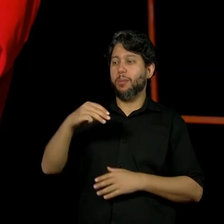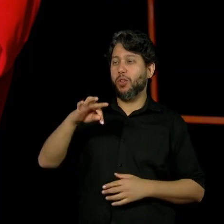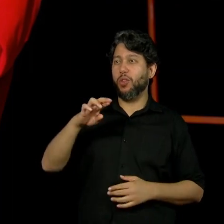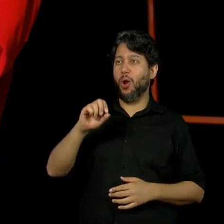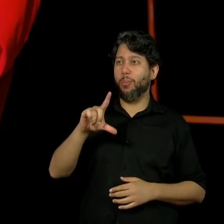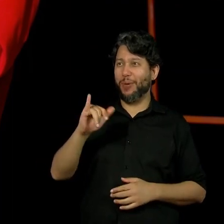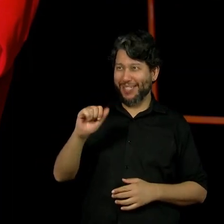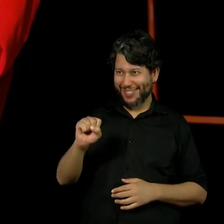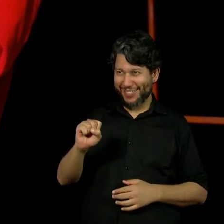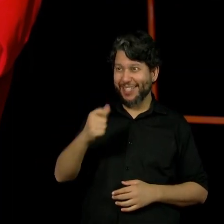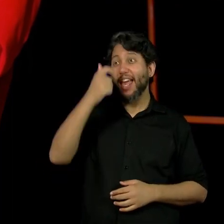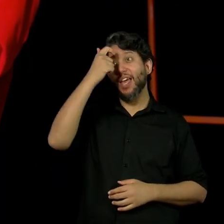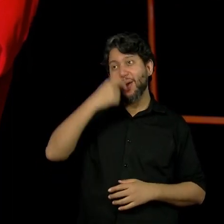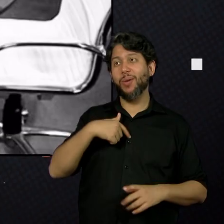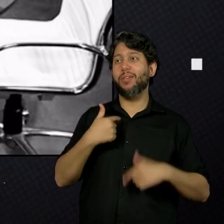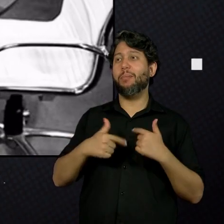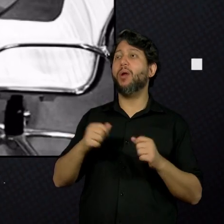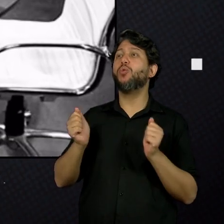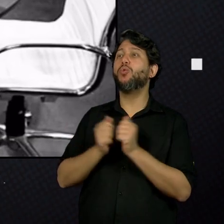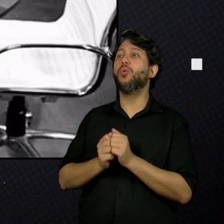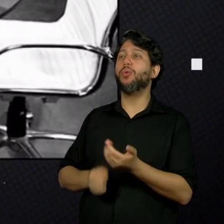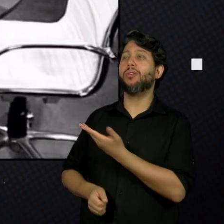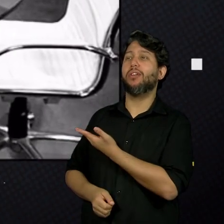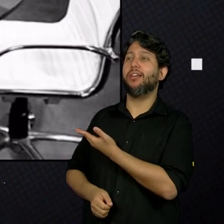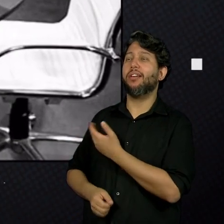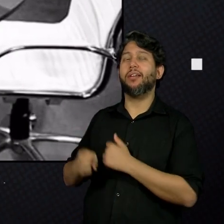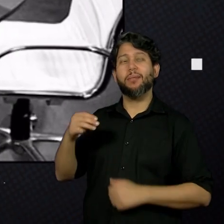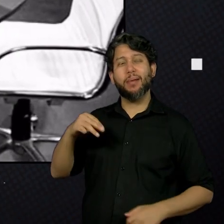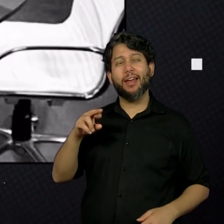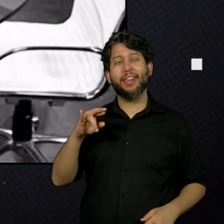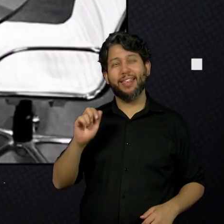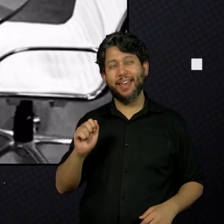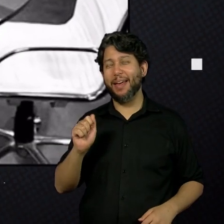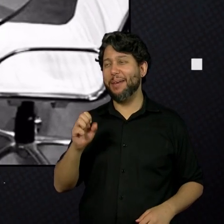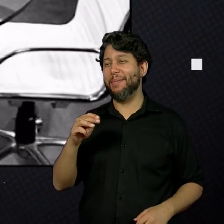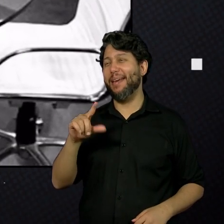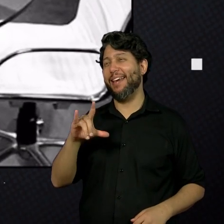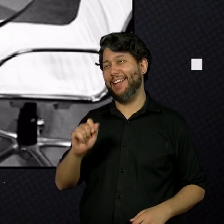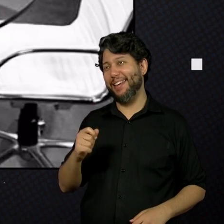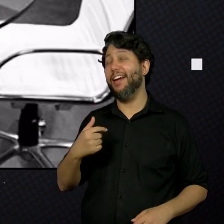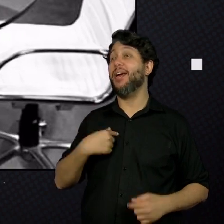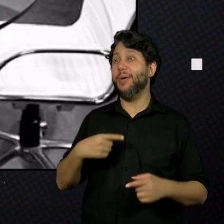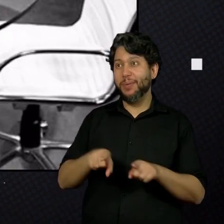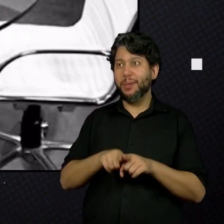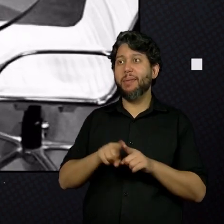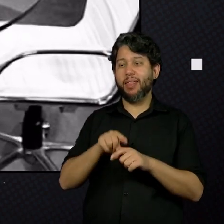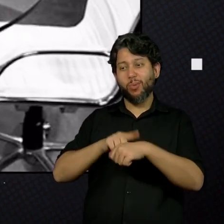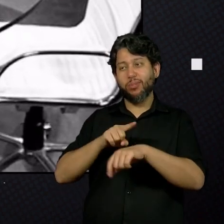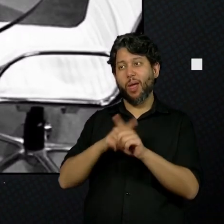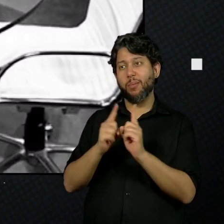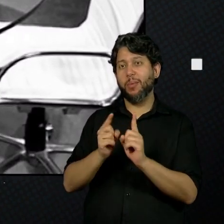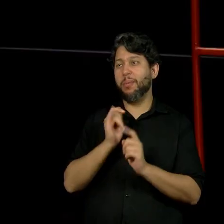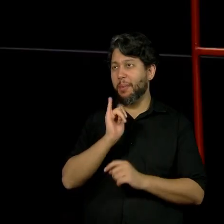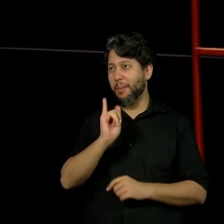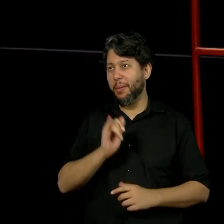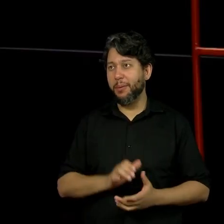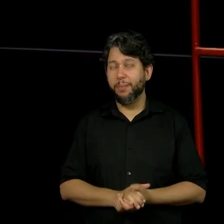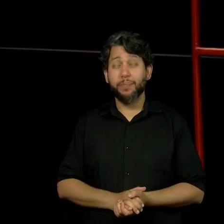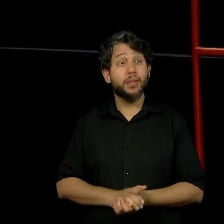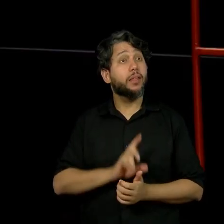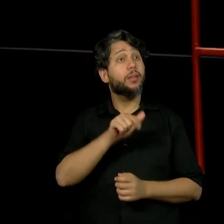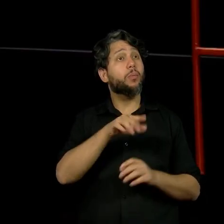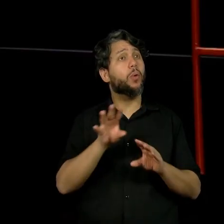Metrópolis. Eu era colunista com a Maria Amélia, famosa e tal. Sim. Eu fazia uma coluna aqui de tal. Então, e aí você vai parar